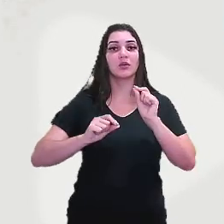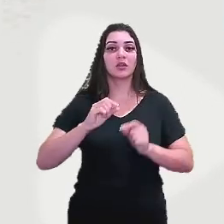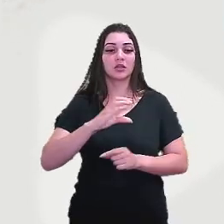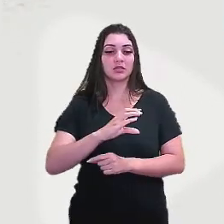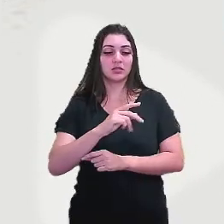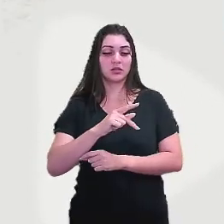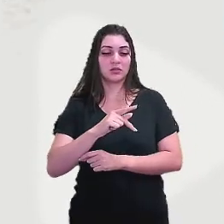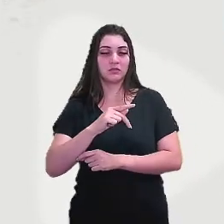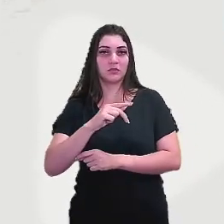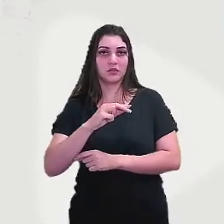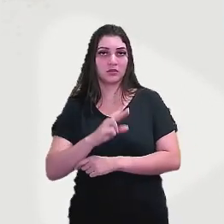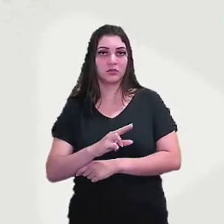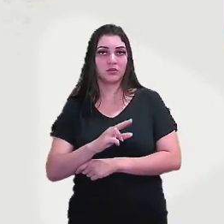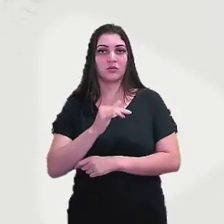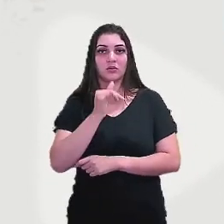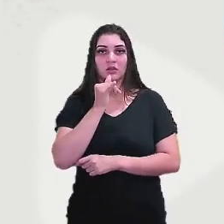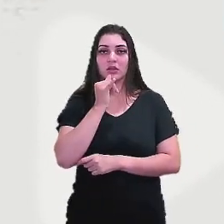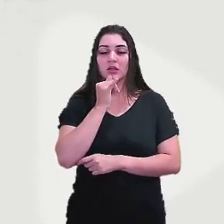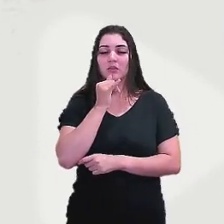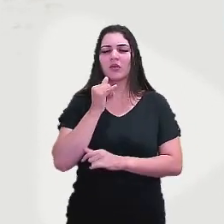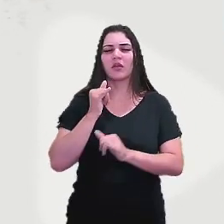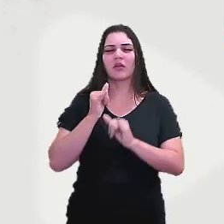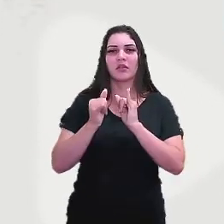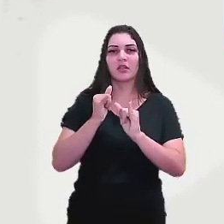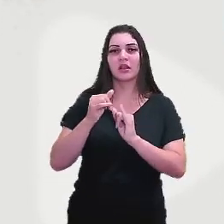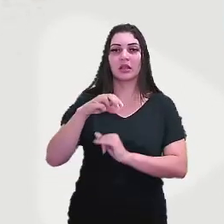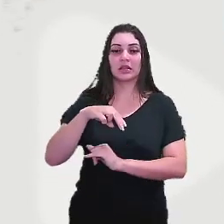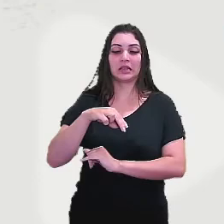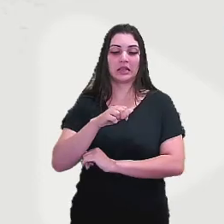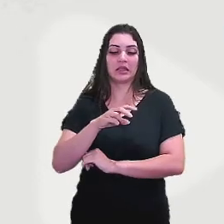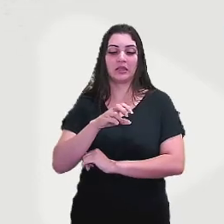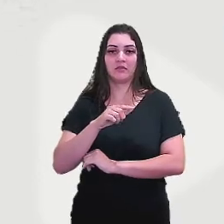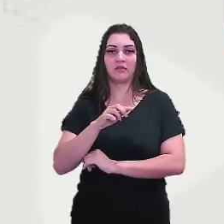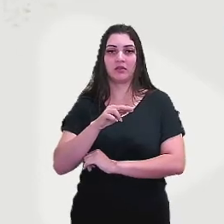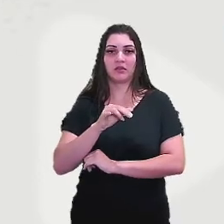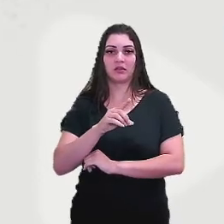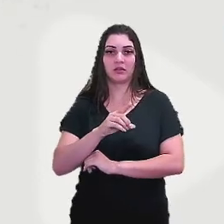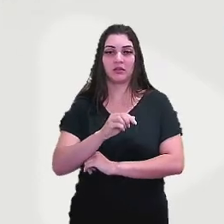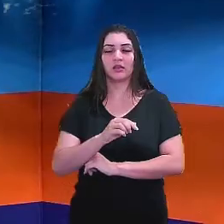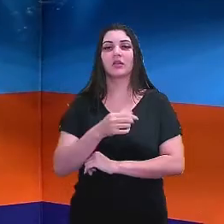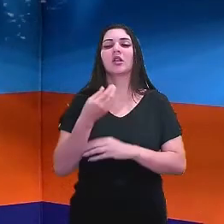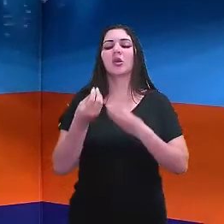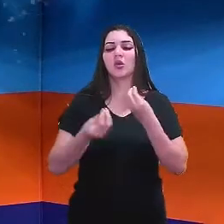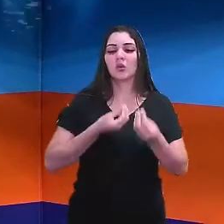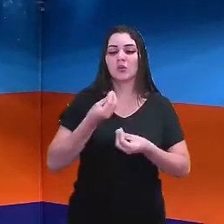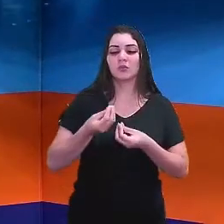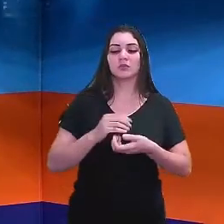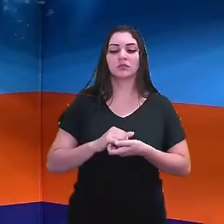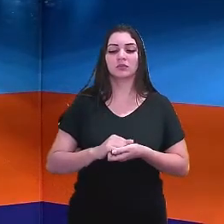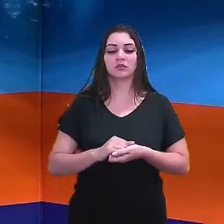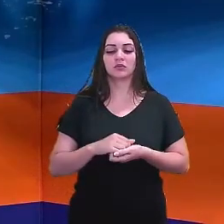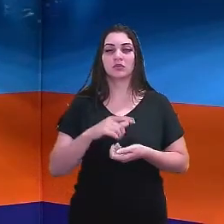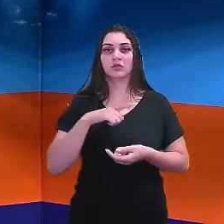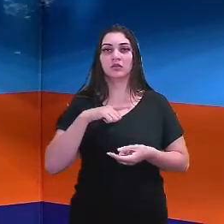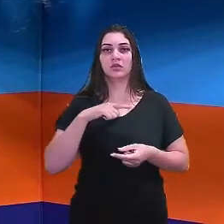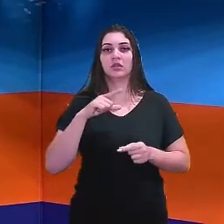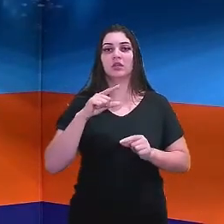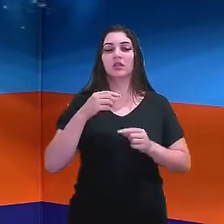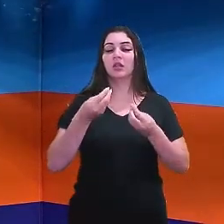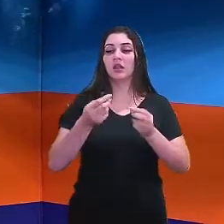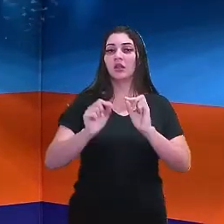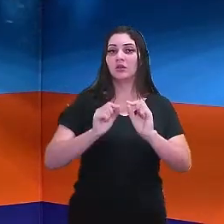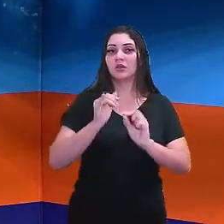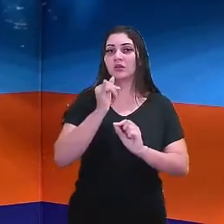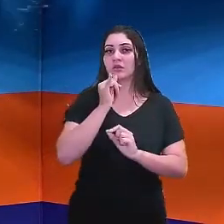fazer internet navegada. Não sei se algum de vocês conhece, mas procure, viu? Internet navegada. A gente tinha que